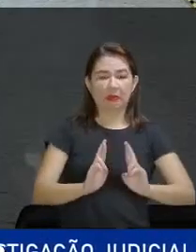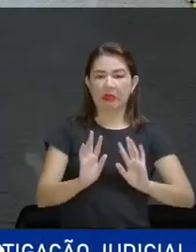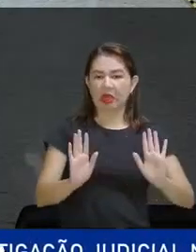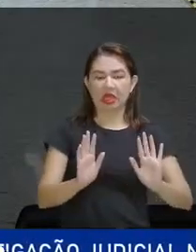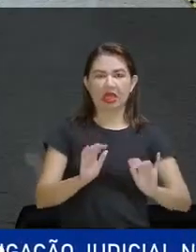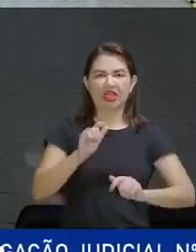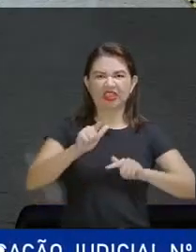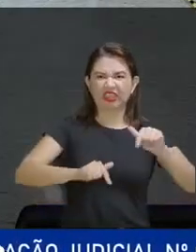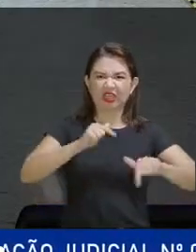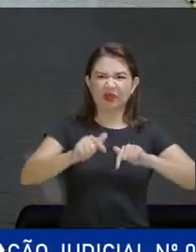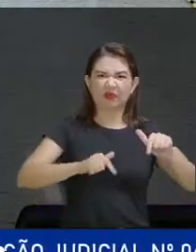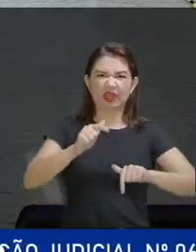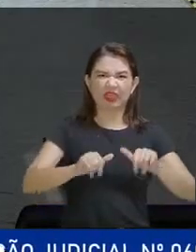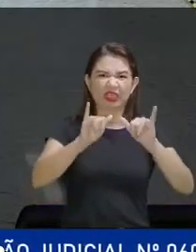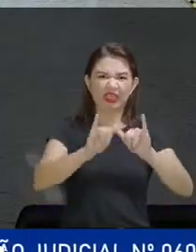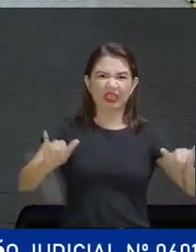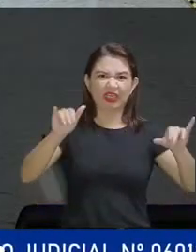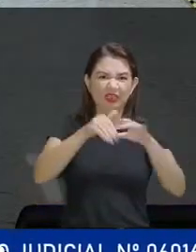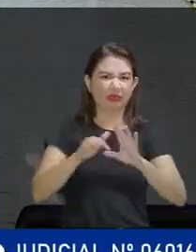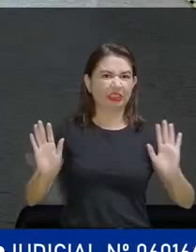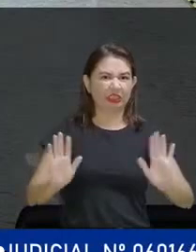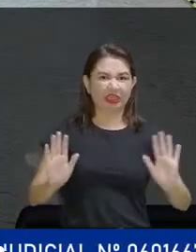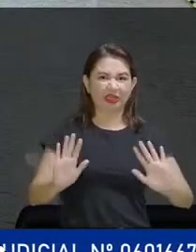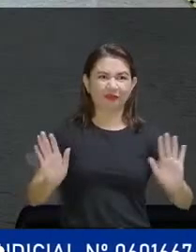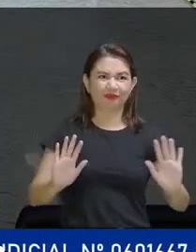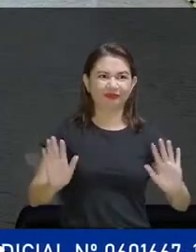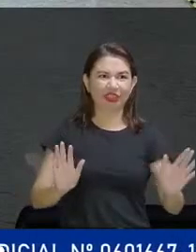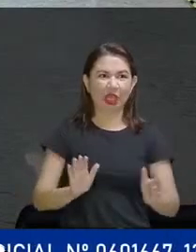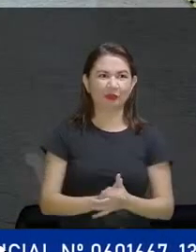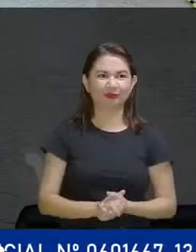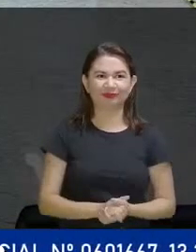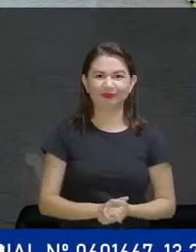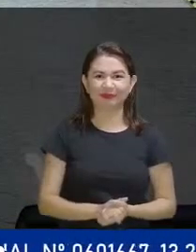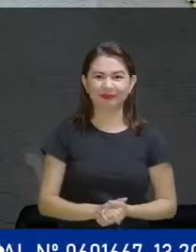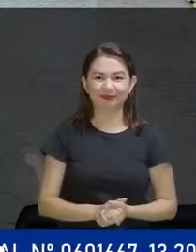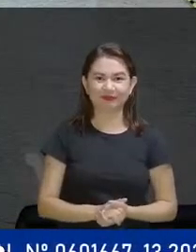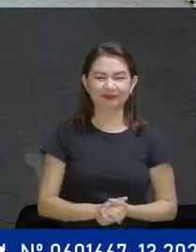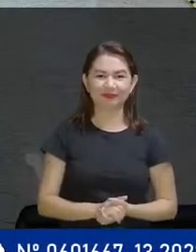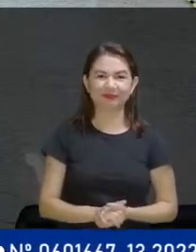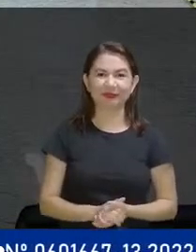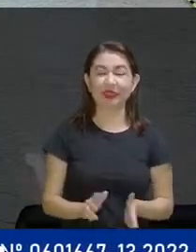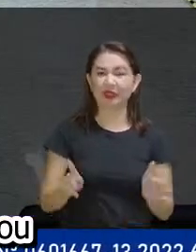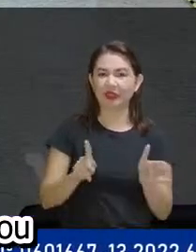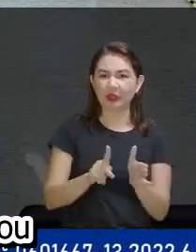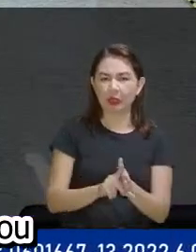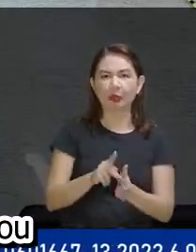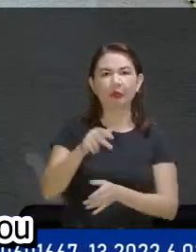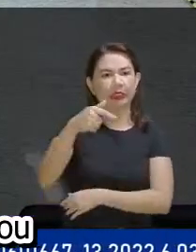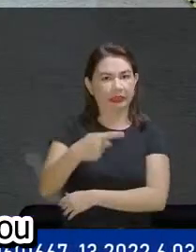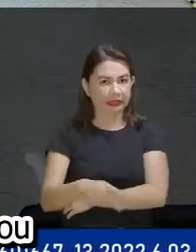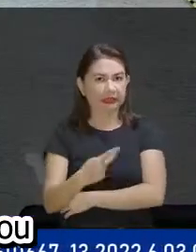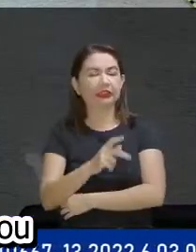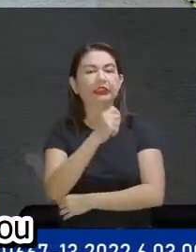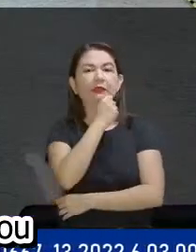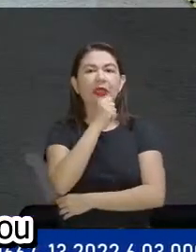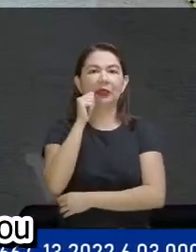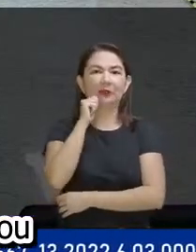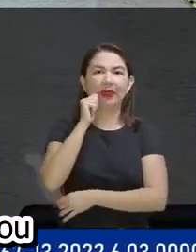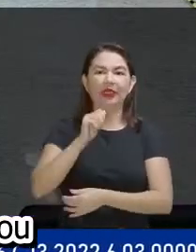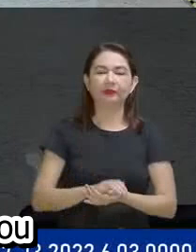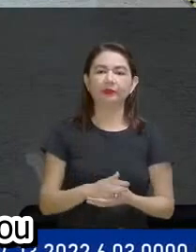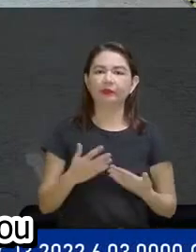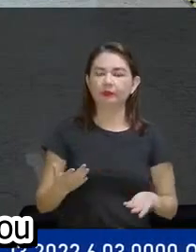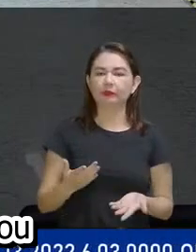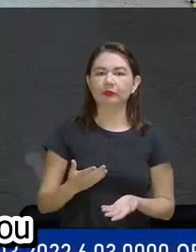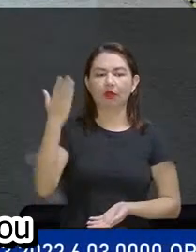política, que as cestas foram compradas a partir de uma rifa feita em Macapá, e que, questionado sobre as